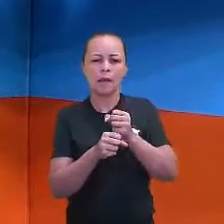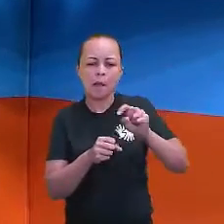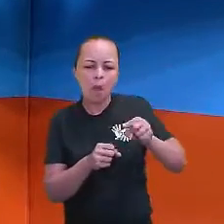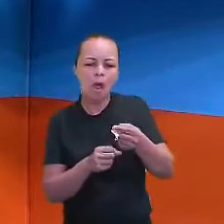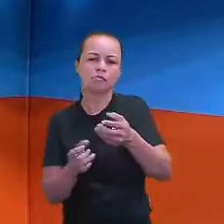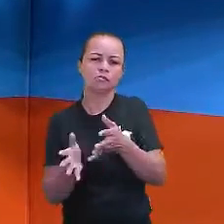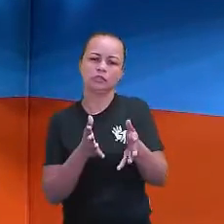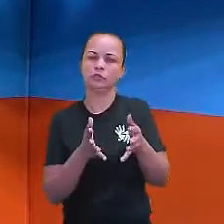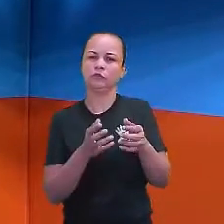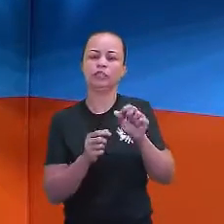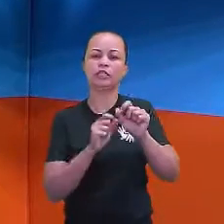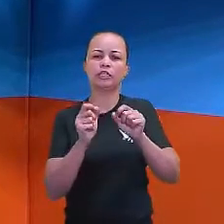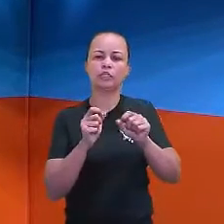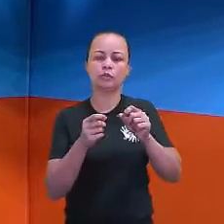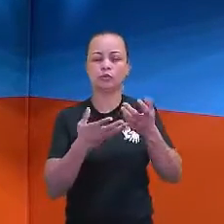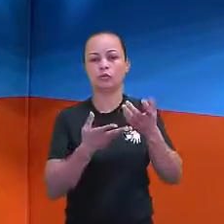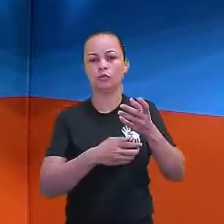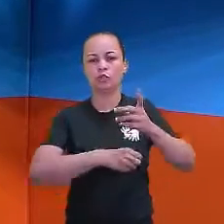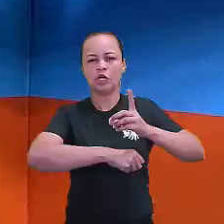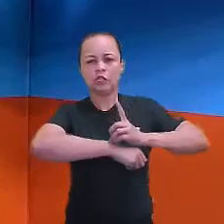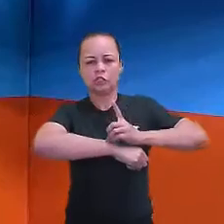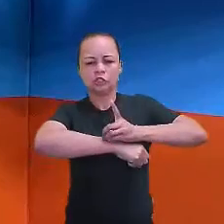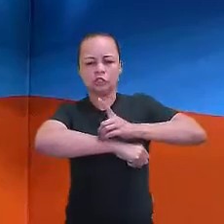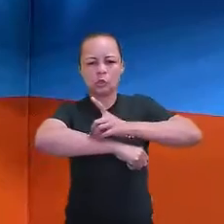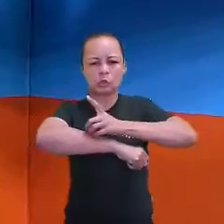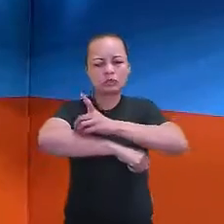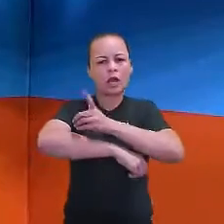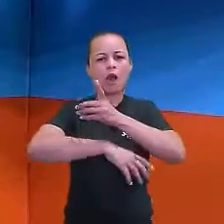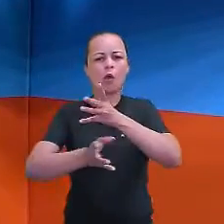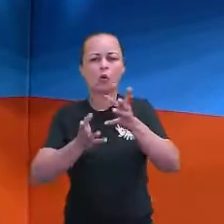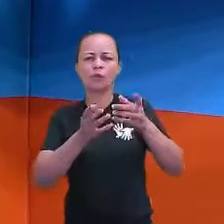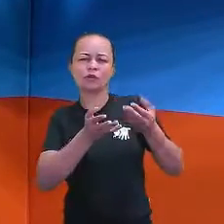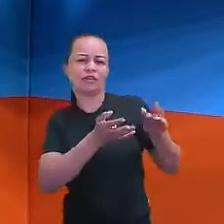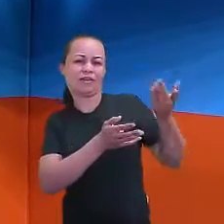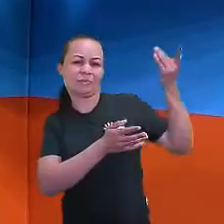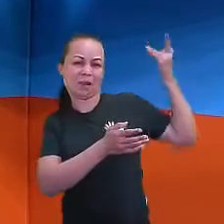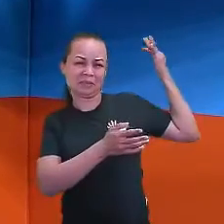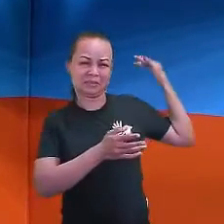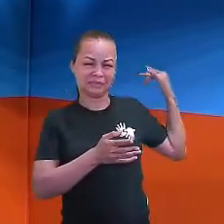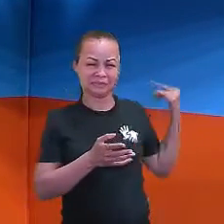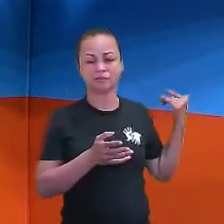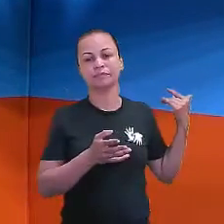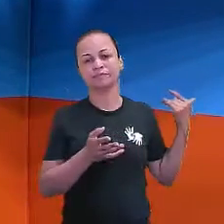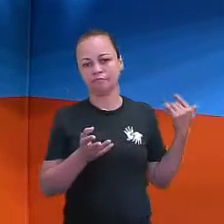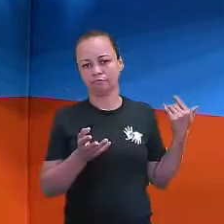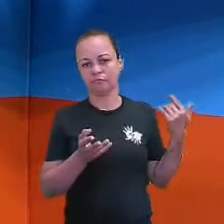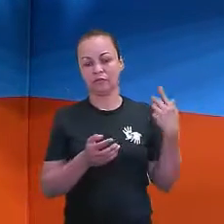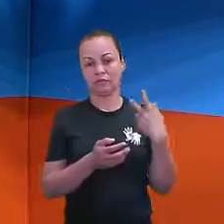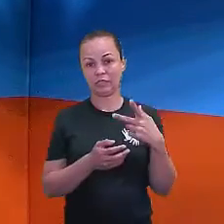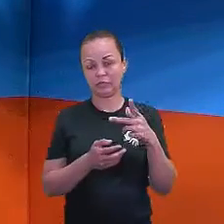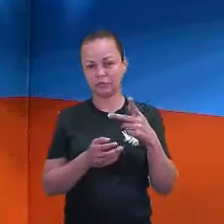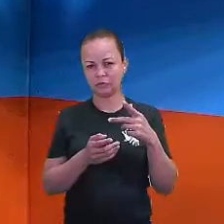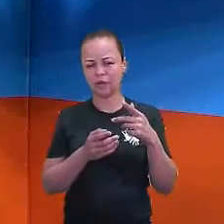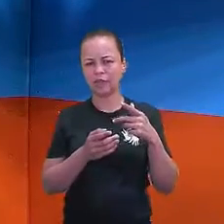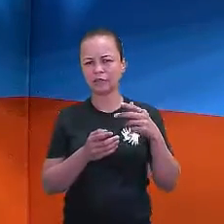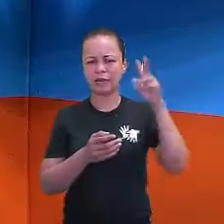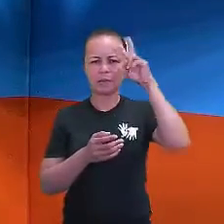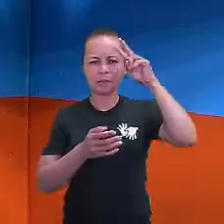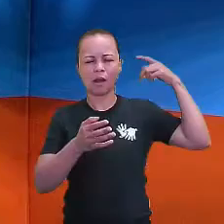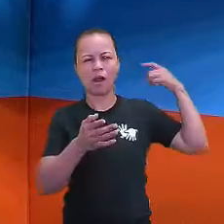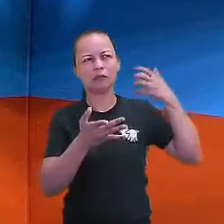né, se extinguiram naquela era Triássico, Jurássico, Cretáceo, na era Mesozoica. Tá? Fazendo essa digressão